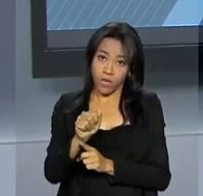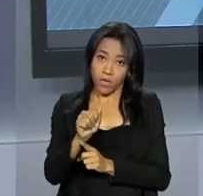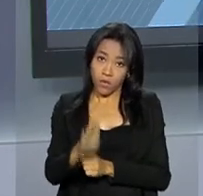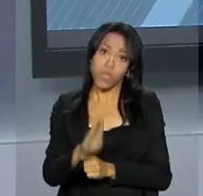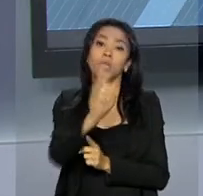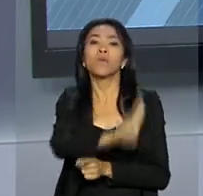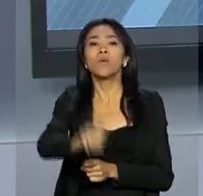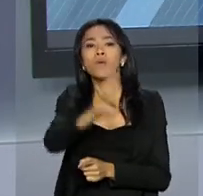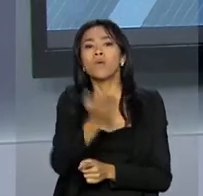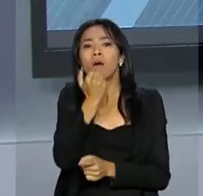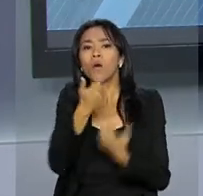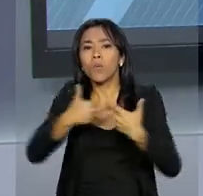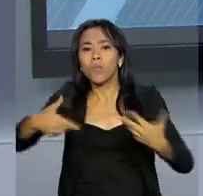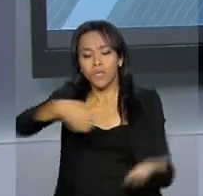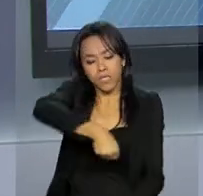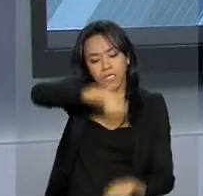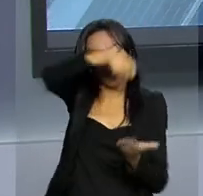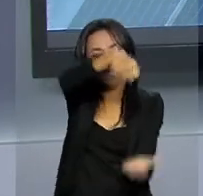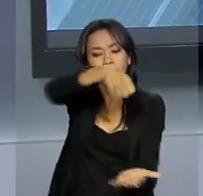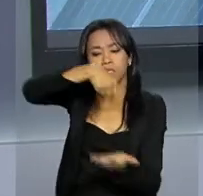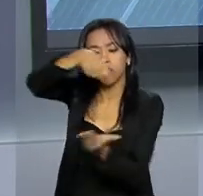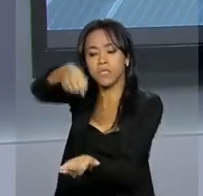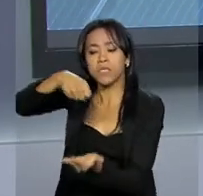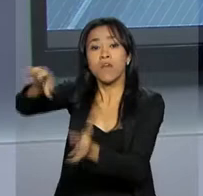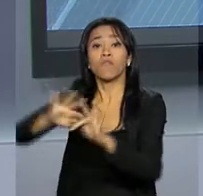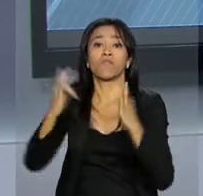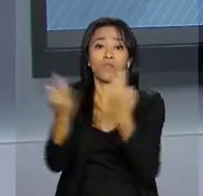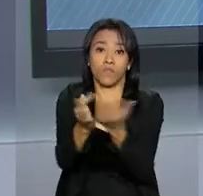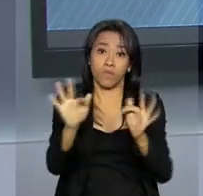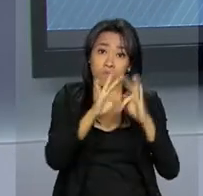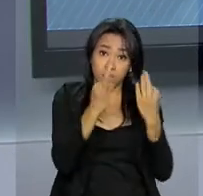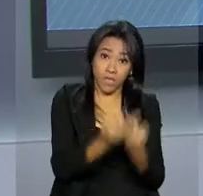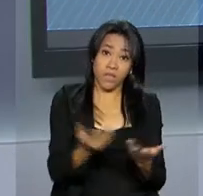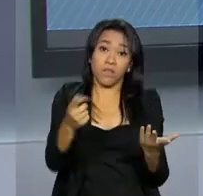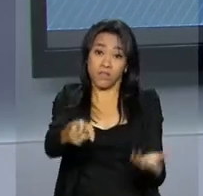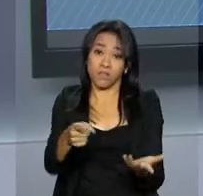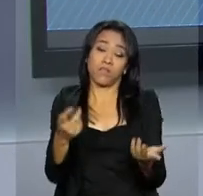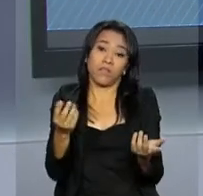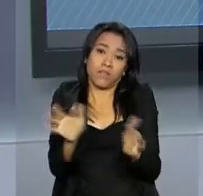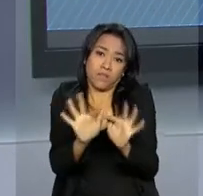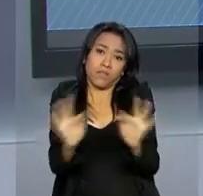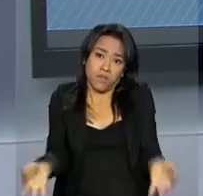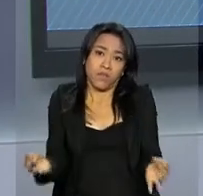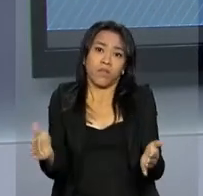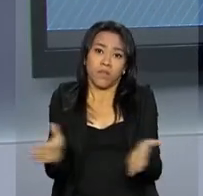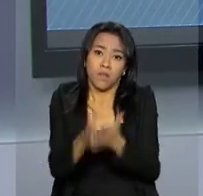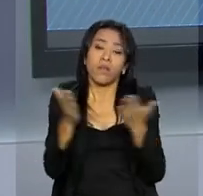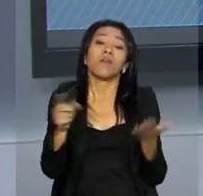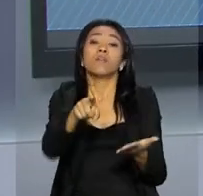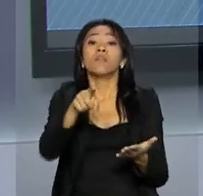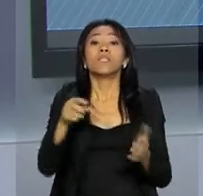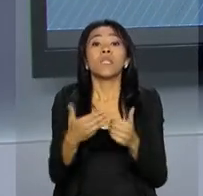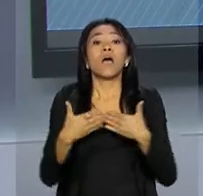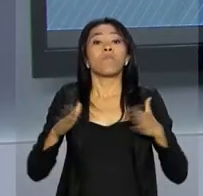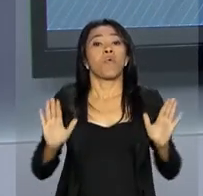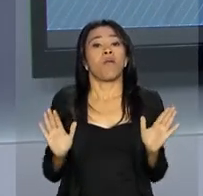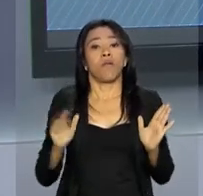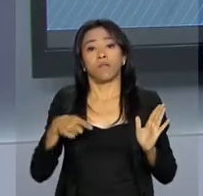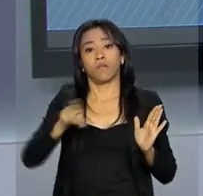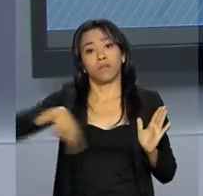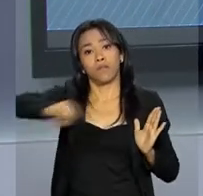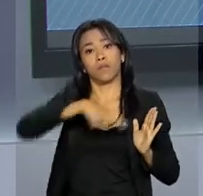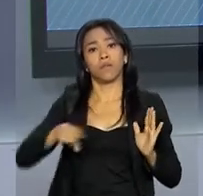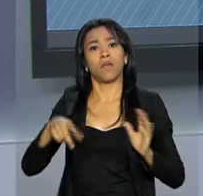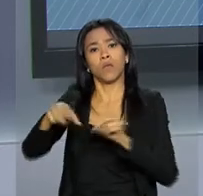cesta que são entregues para famílias em situação de vulnerabilidade e o prazo está aberto para que associações e grupos da